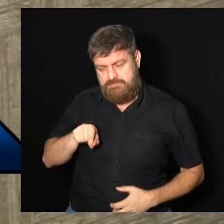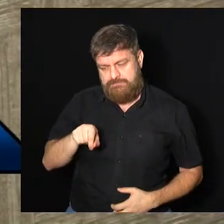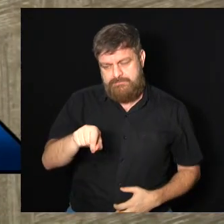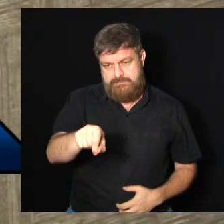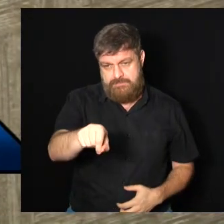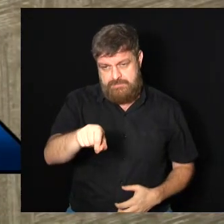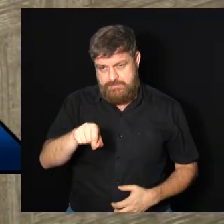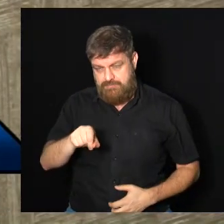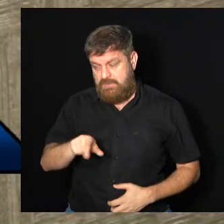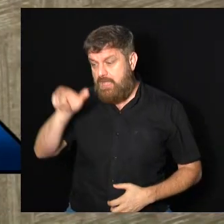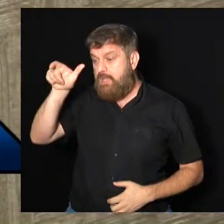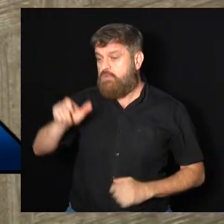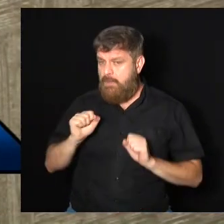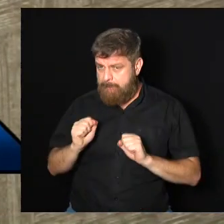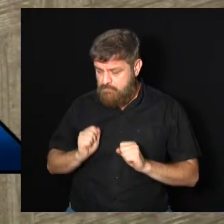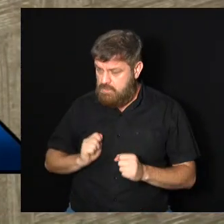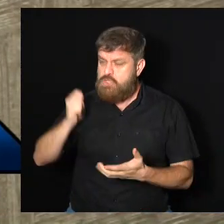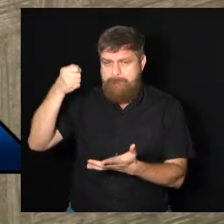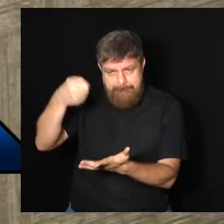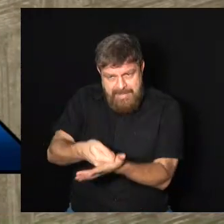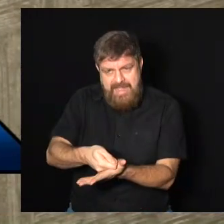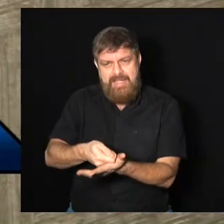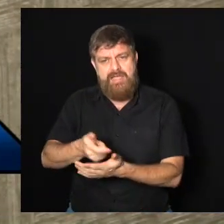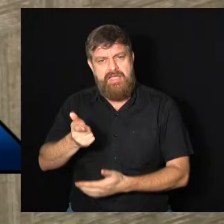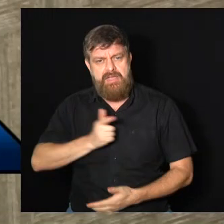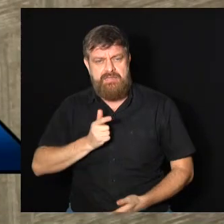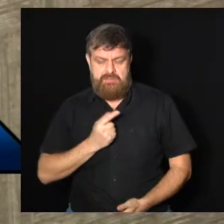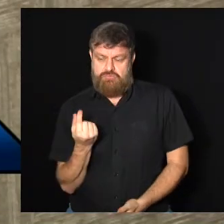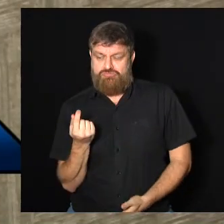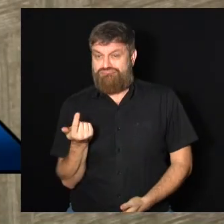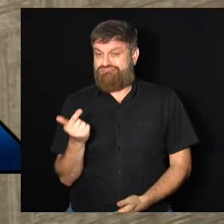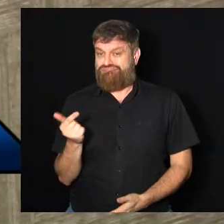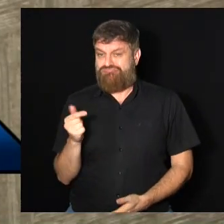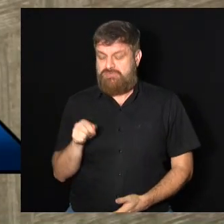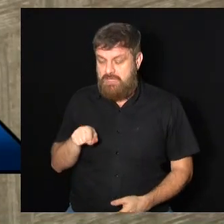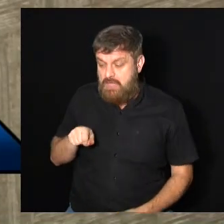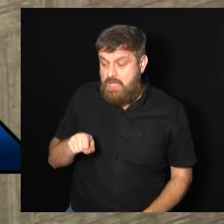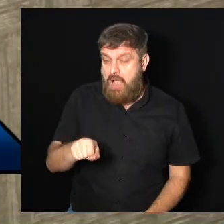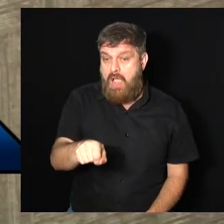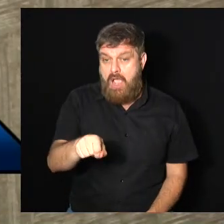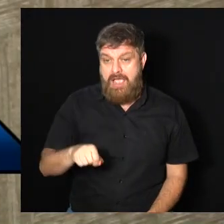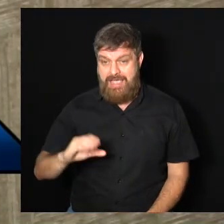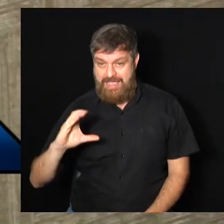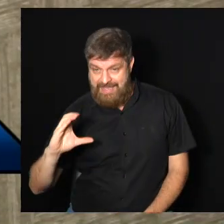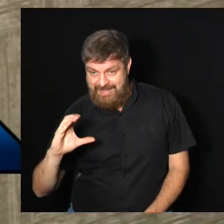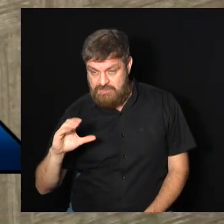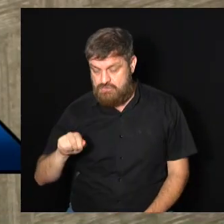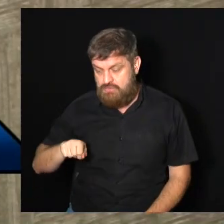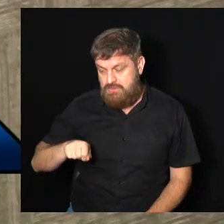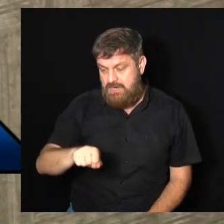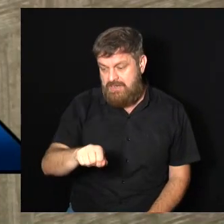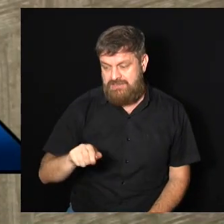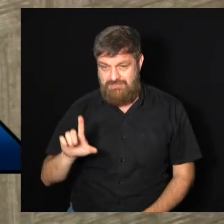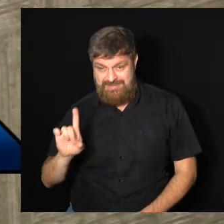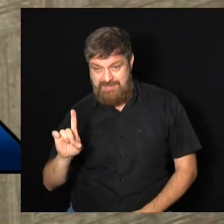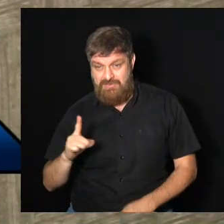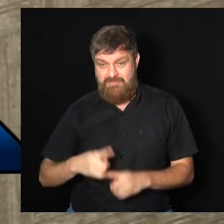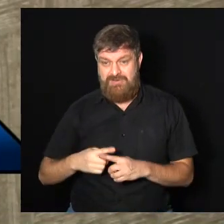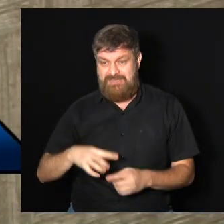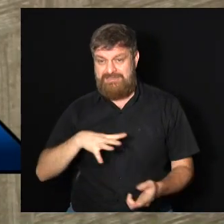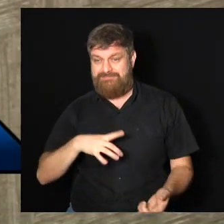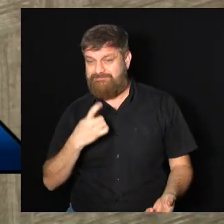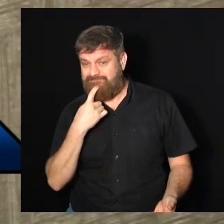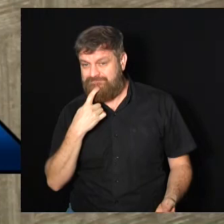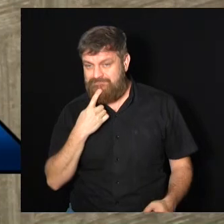para que o passageiro consiga pagar a passagem através de um cartão de crédito ou de débito, até porque na cidade de Campinas nós não podemos mais